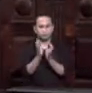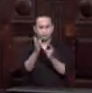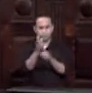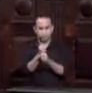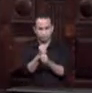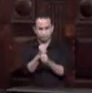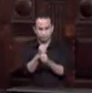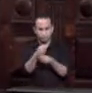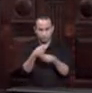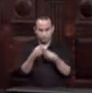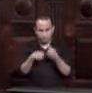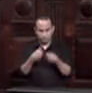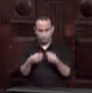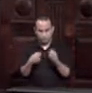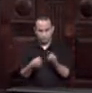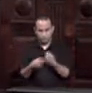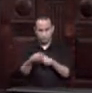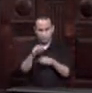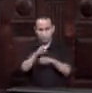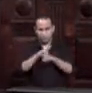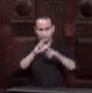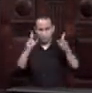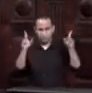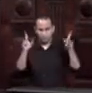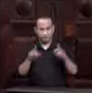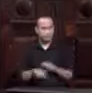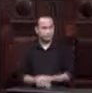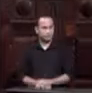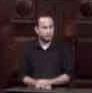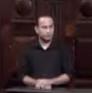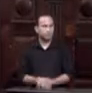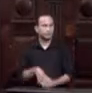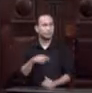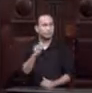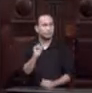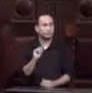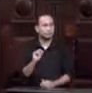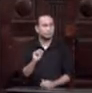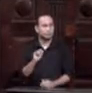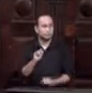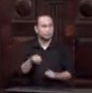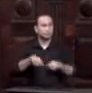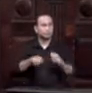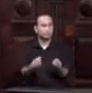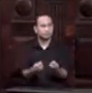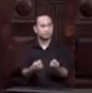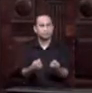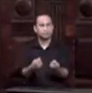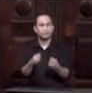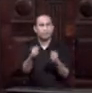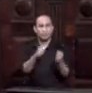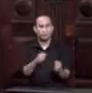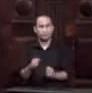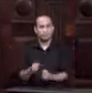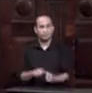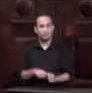autonomia, diferentes daqueles concedidos ao Poder